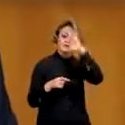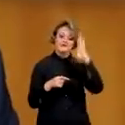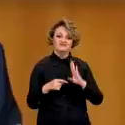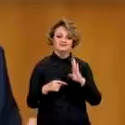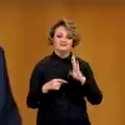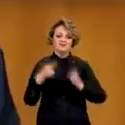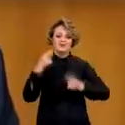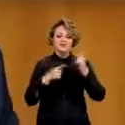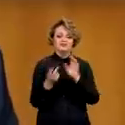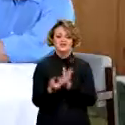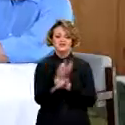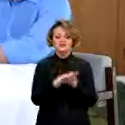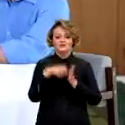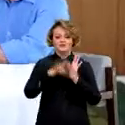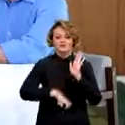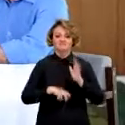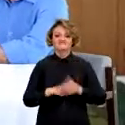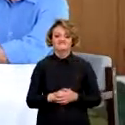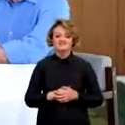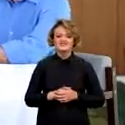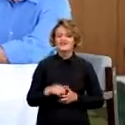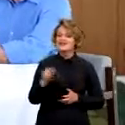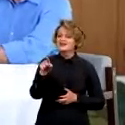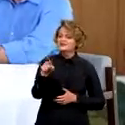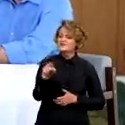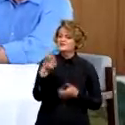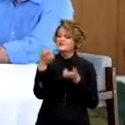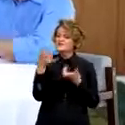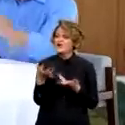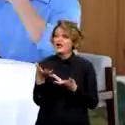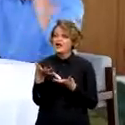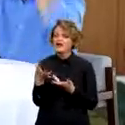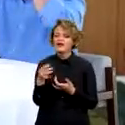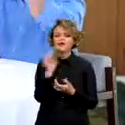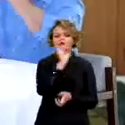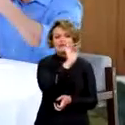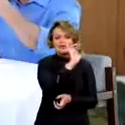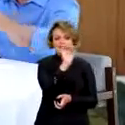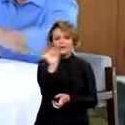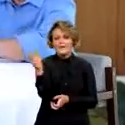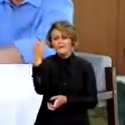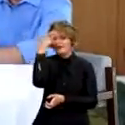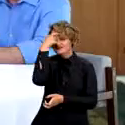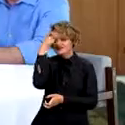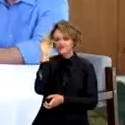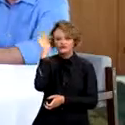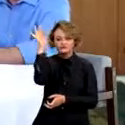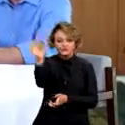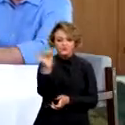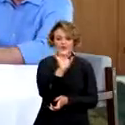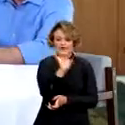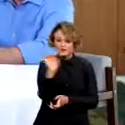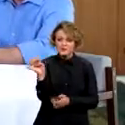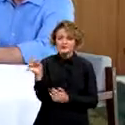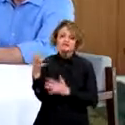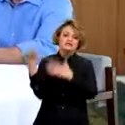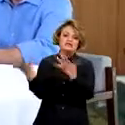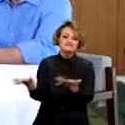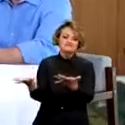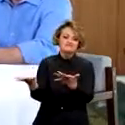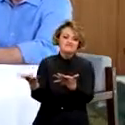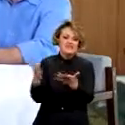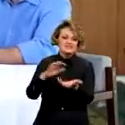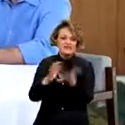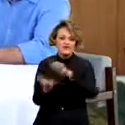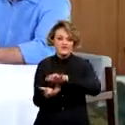tributária. Isso foi diferente? Essa coisa de todo mundo pensar o país, pensar o futuro, e sobre esse aspecto, essa